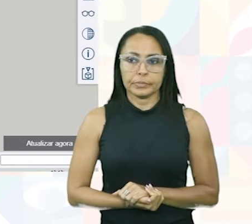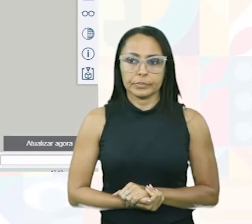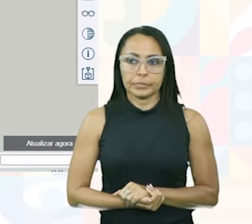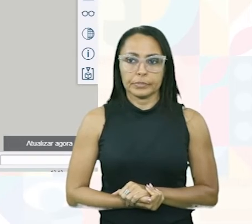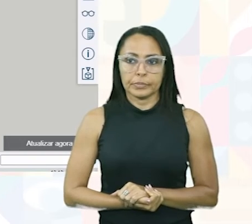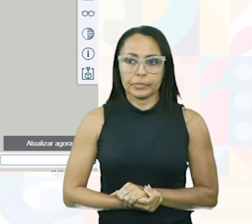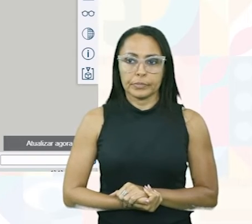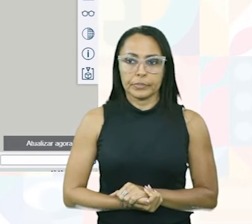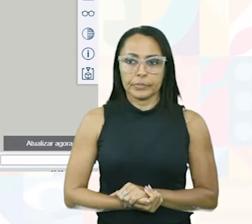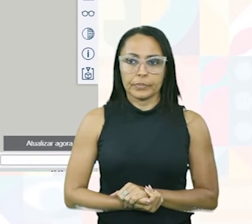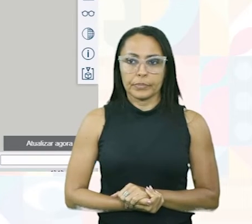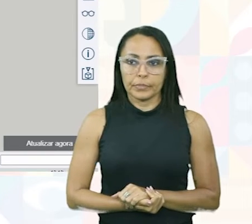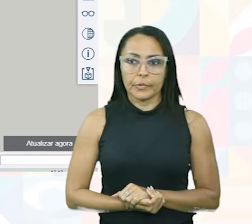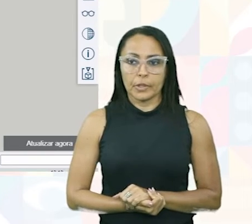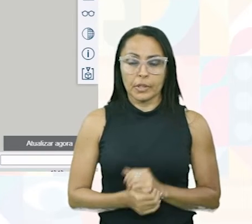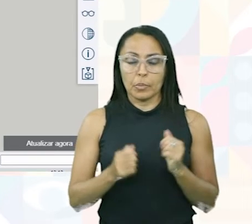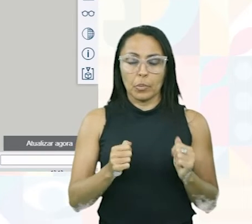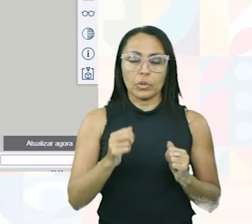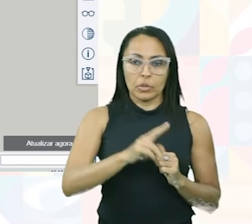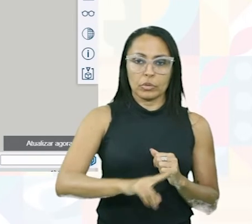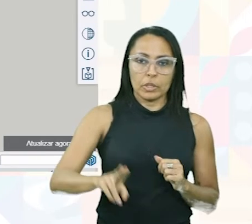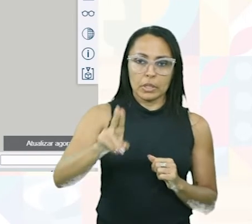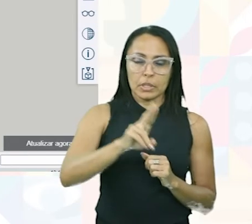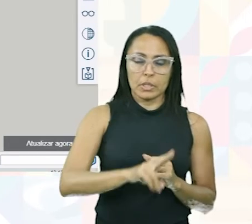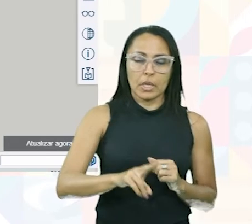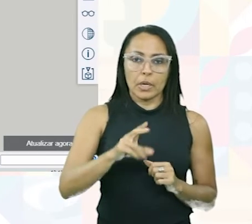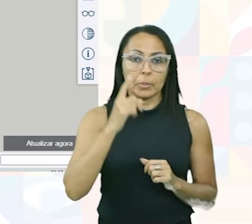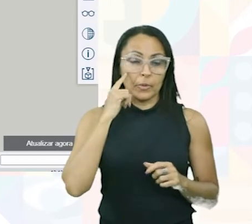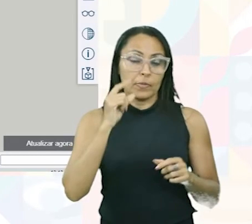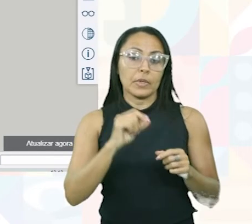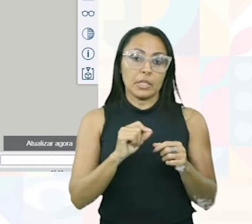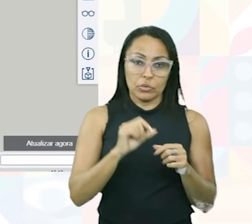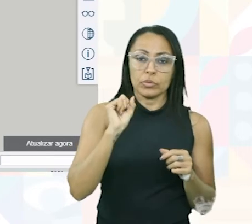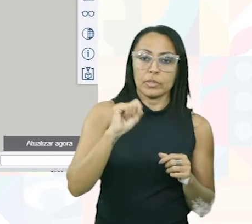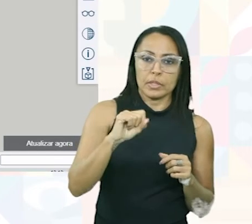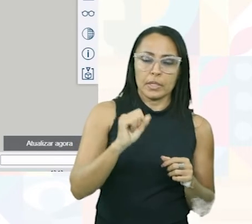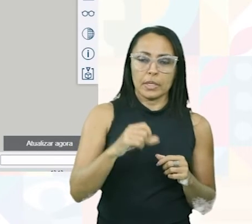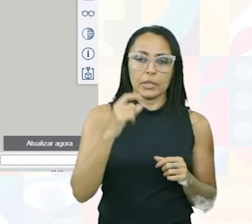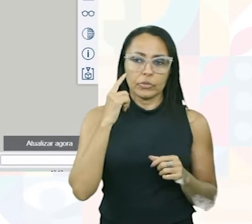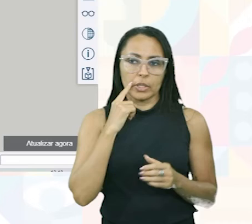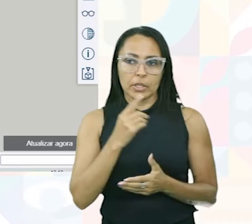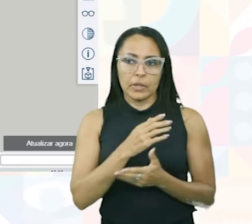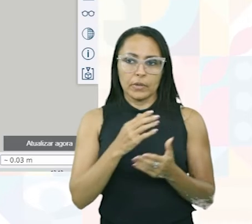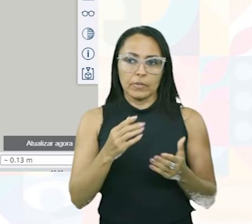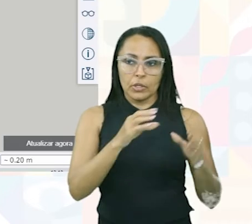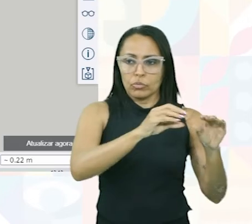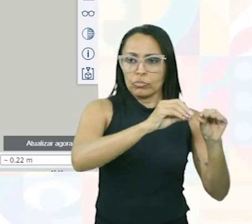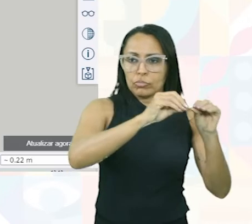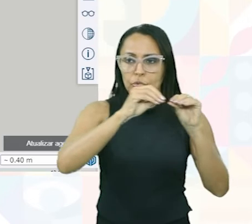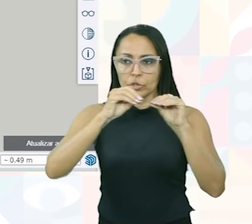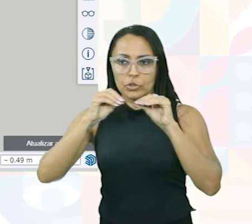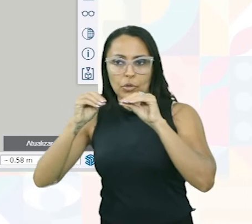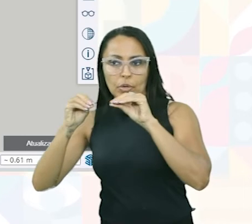Desassociei, certo? Para poder utilizar a ferramenta, a gente vai ter que fazer isso. Então, a gente vem no deslocar,